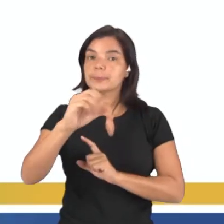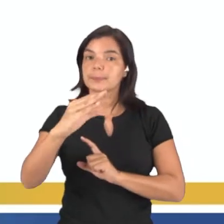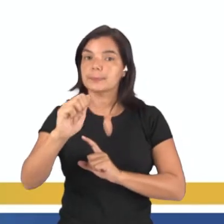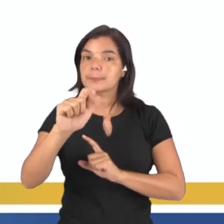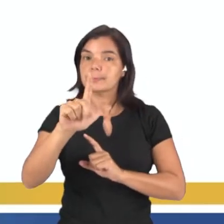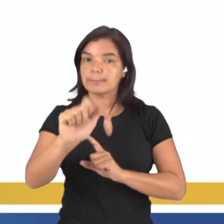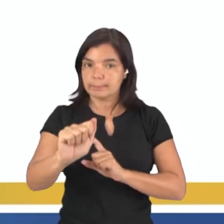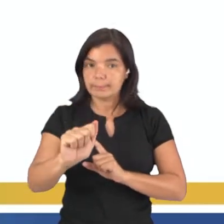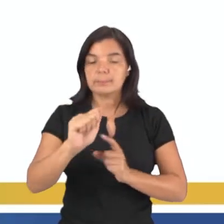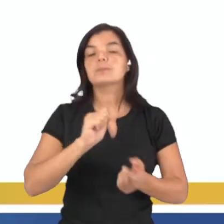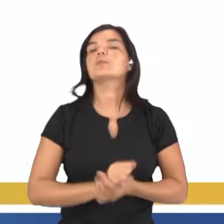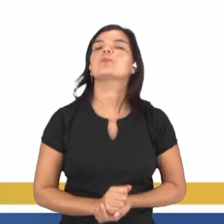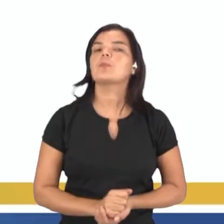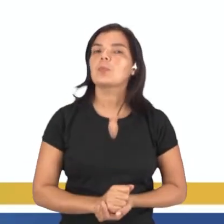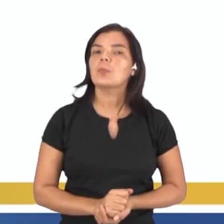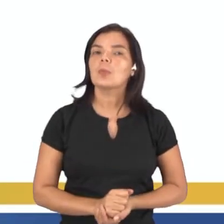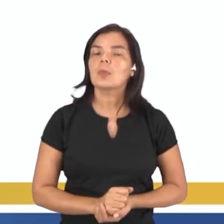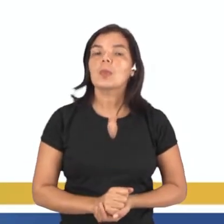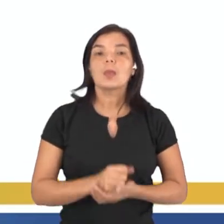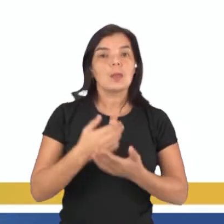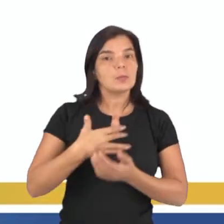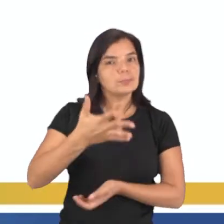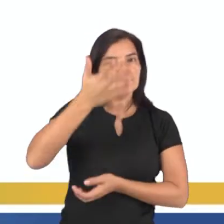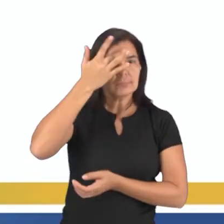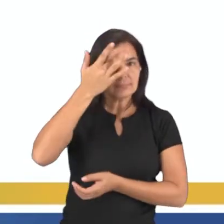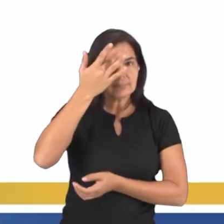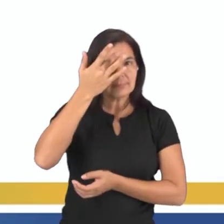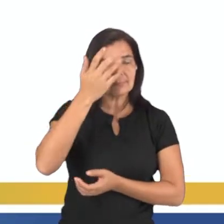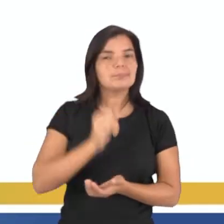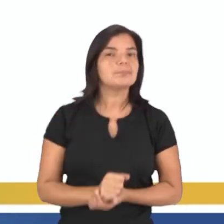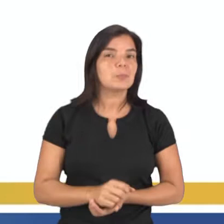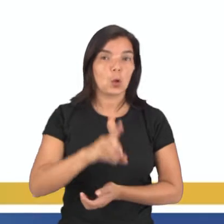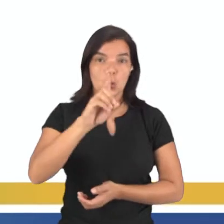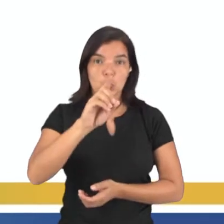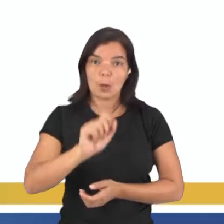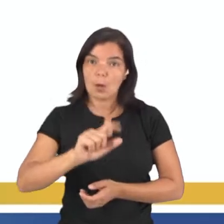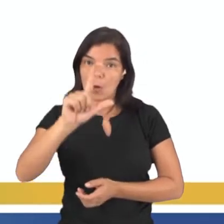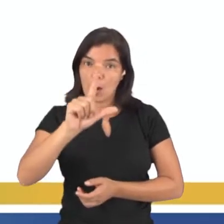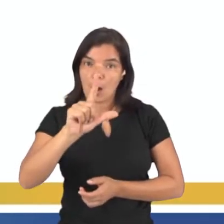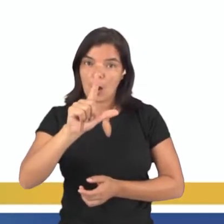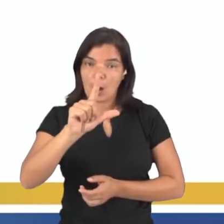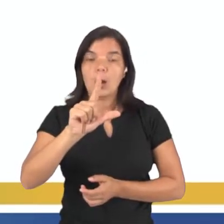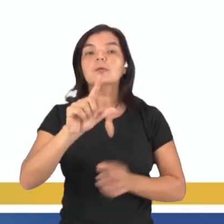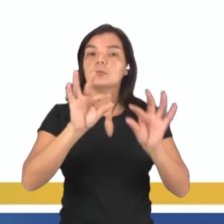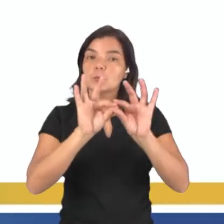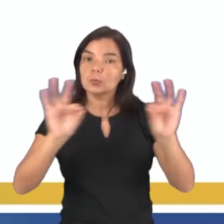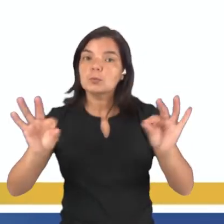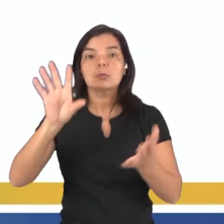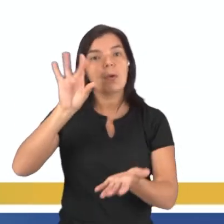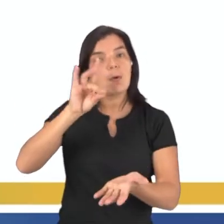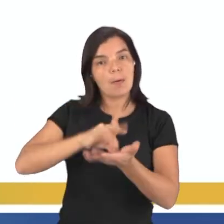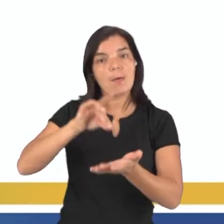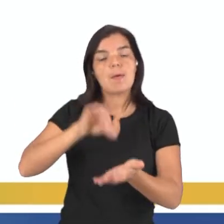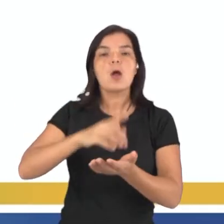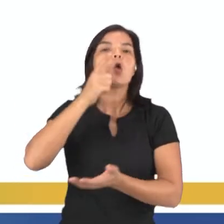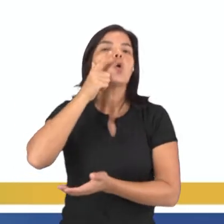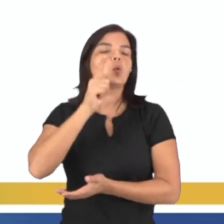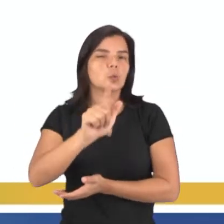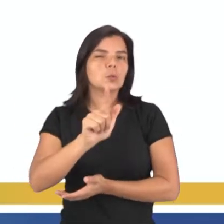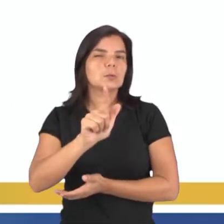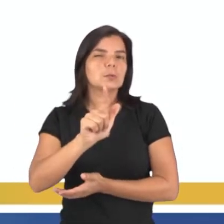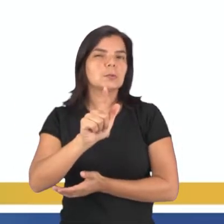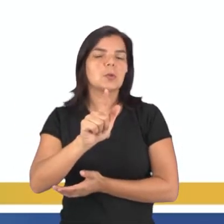significa escala. Gravaram aí? O D grande, distância real no terreno, aquela que eu consigo dizer,